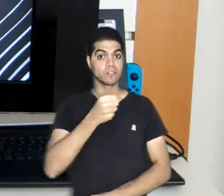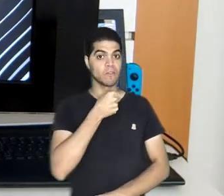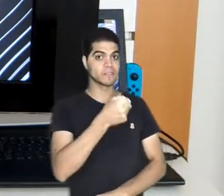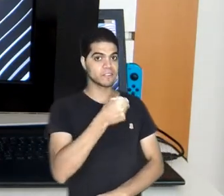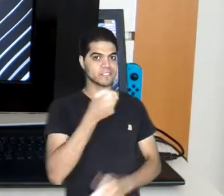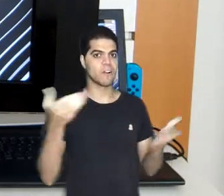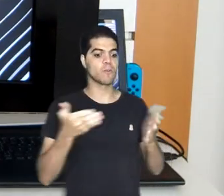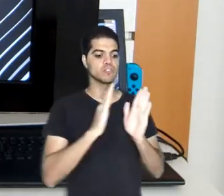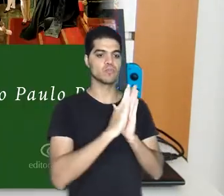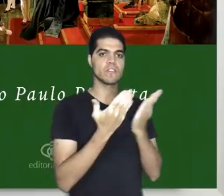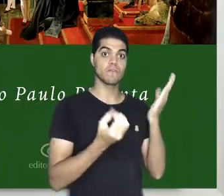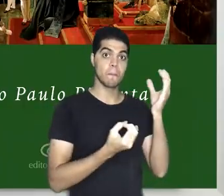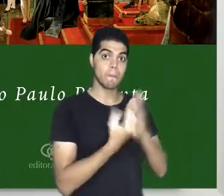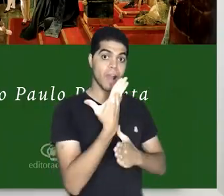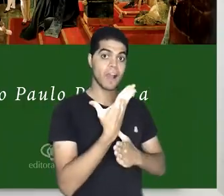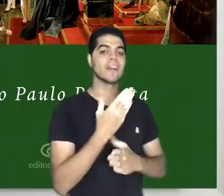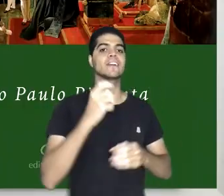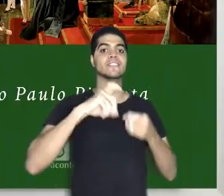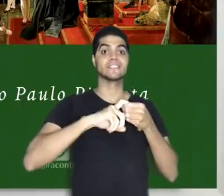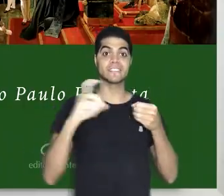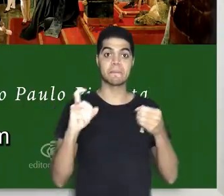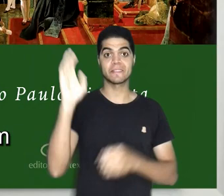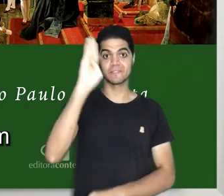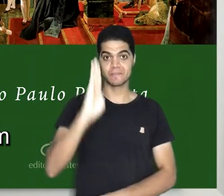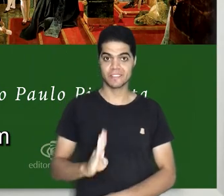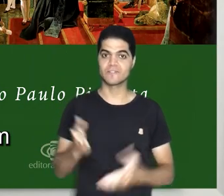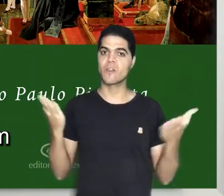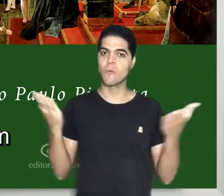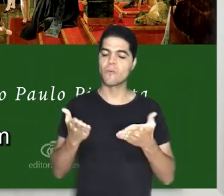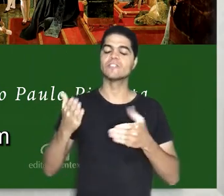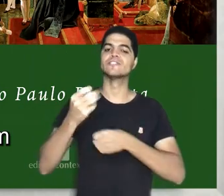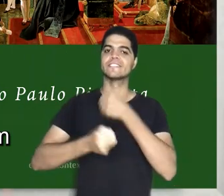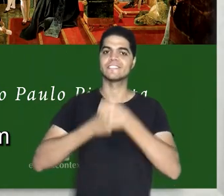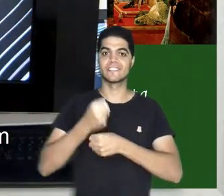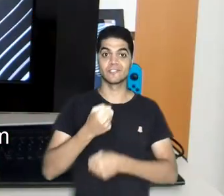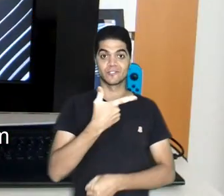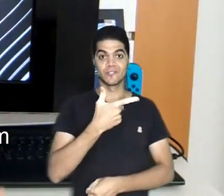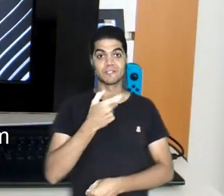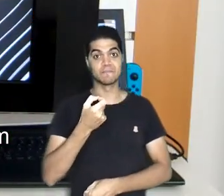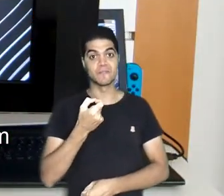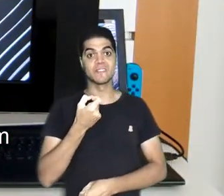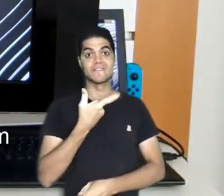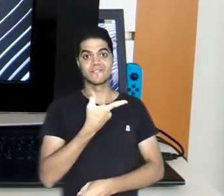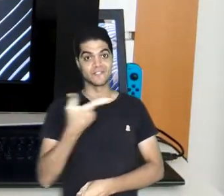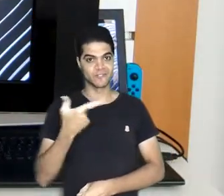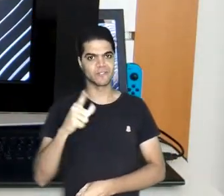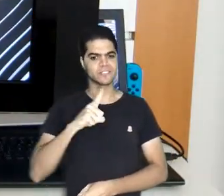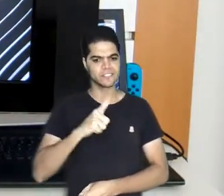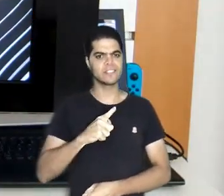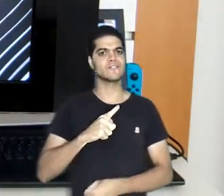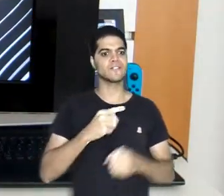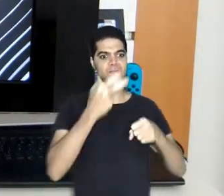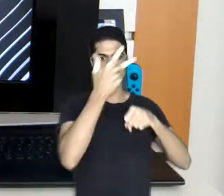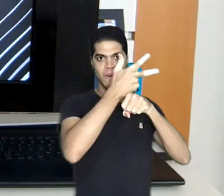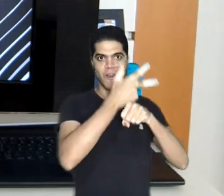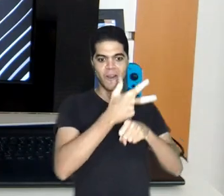professor que escreveu o livro Independência do Brasil, que foi publicado esse ano pela editora Contexto e que apareceu em basicamente todos os nossos vídeos esse ano